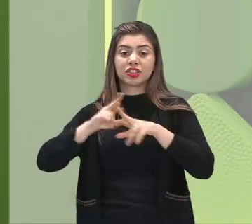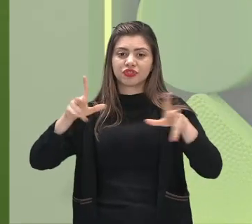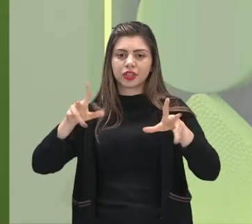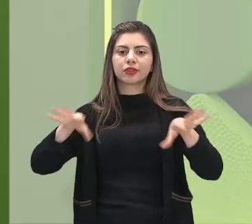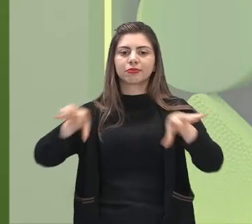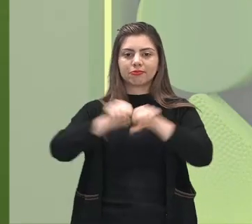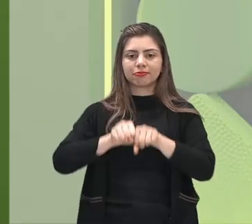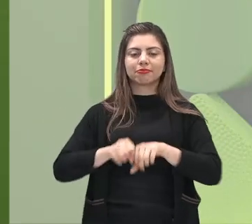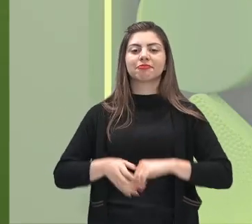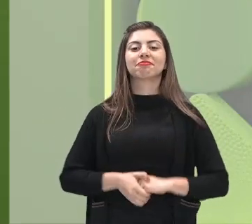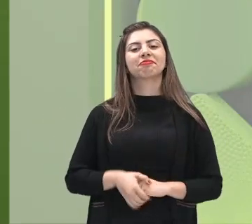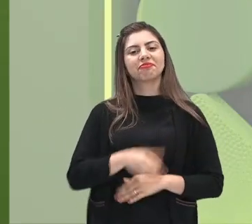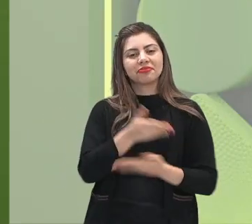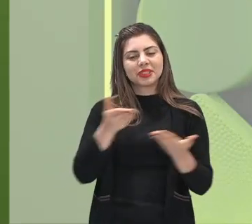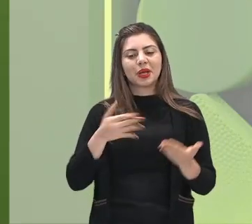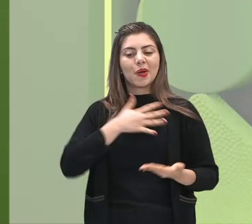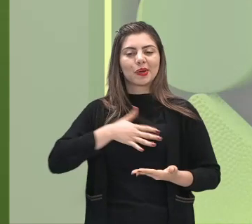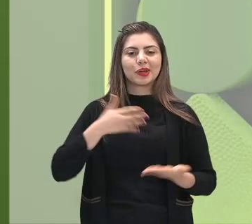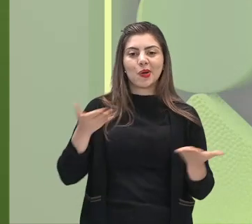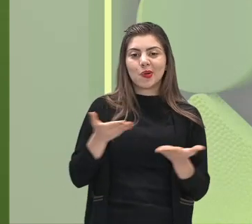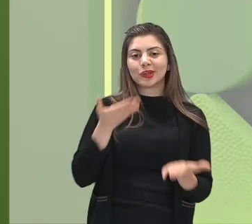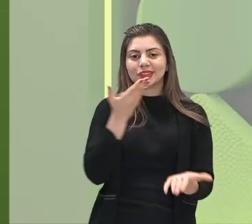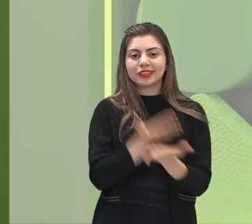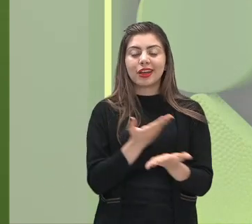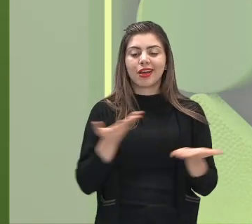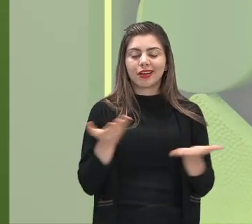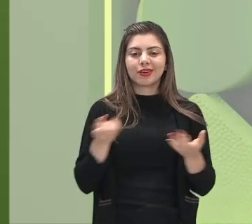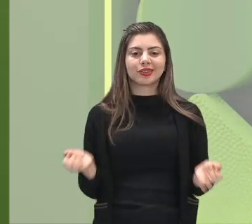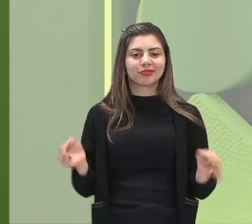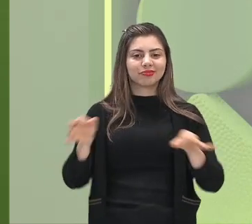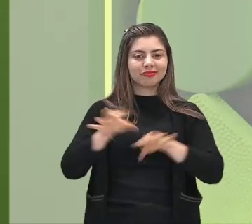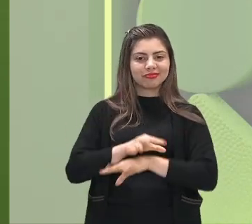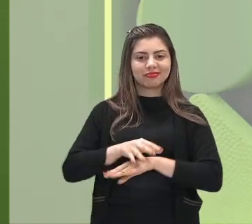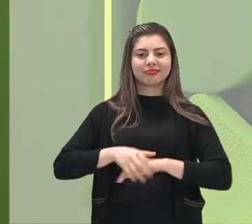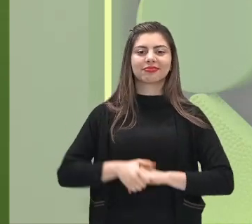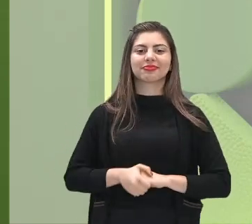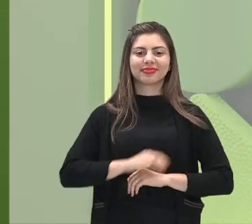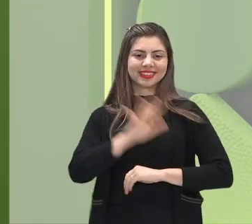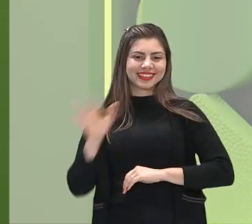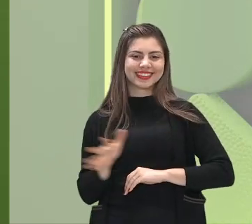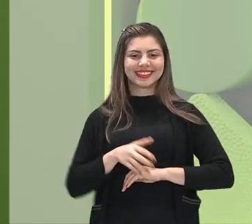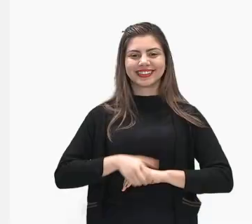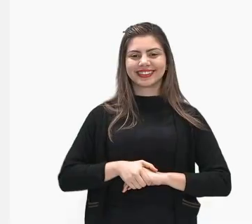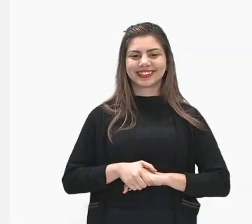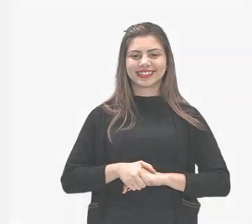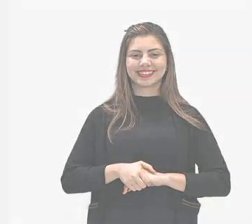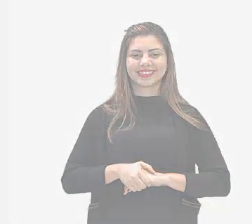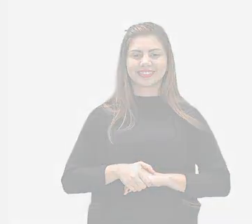pessoal. Espero que vocês tenham gostado da aula. Eu encerro aqui com vocês e até a próxima.